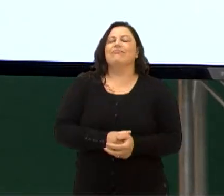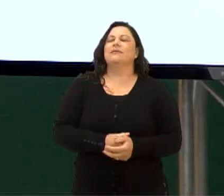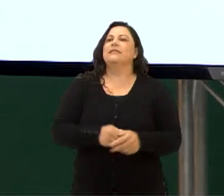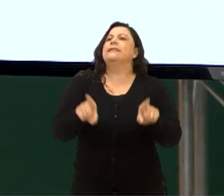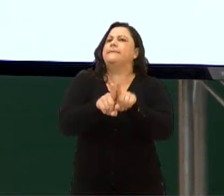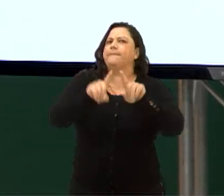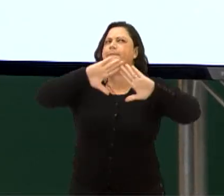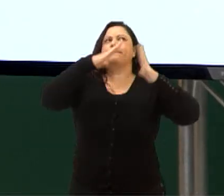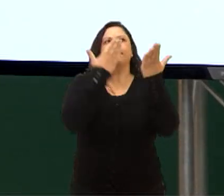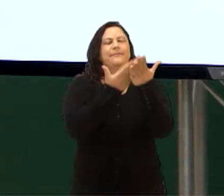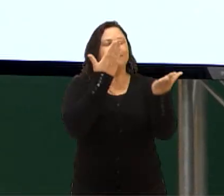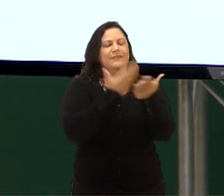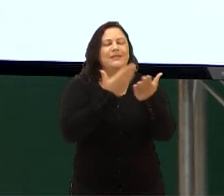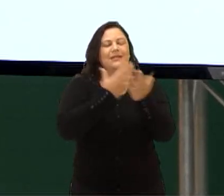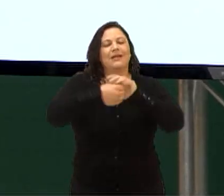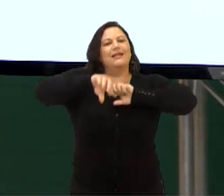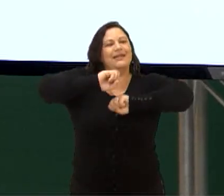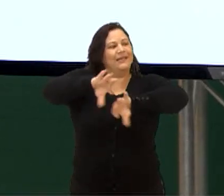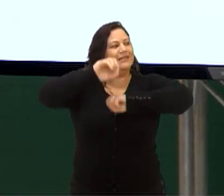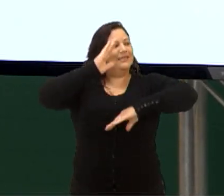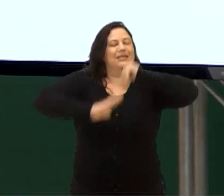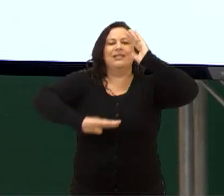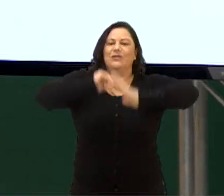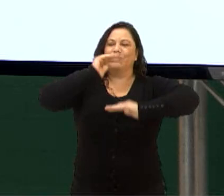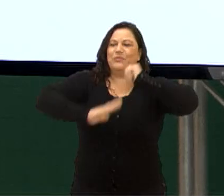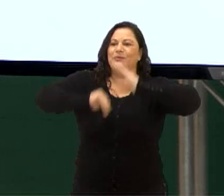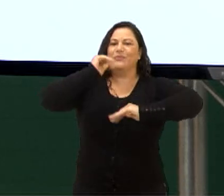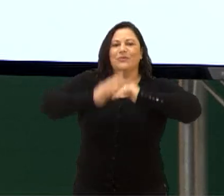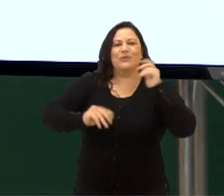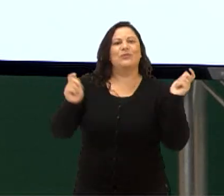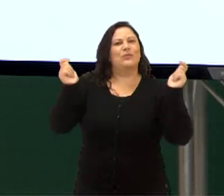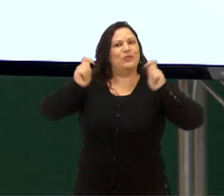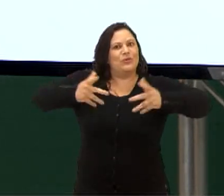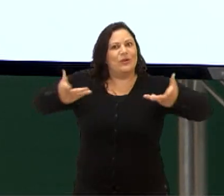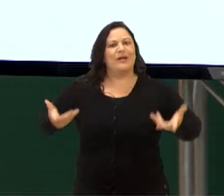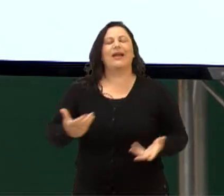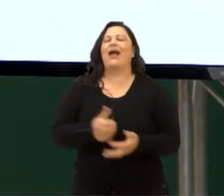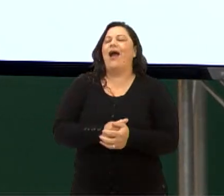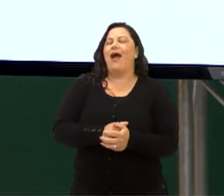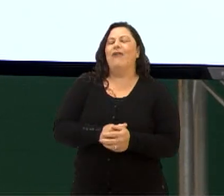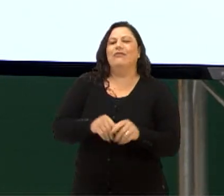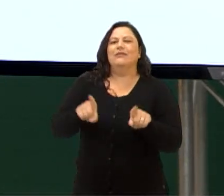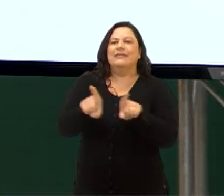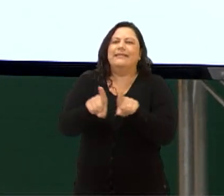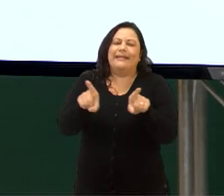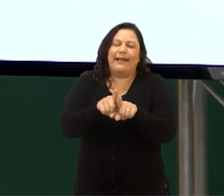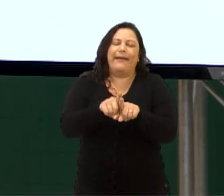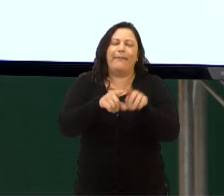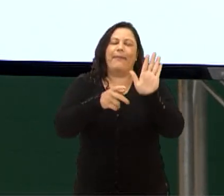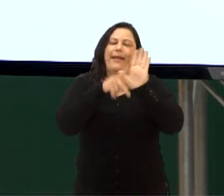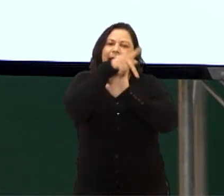Profissional, Luiz Guilherme. Um abraço para você, Luiz Guilherme. Cidália de Paranaguá.